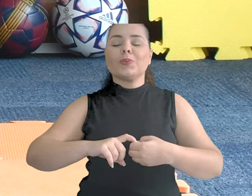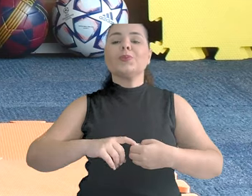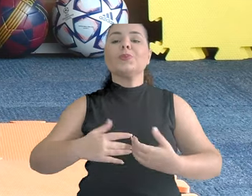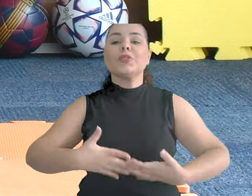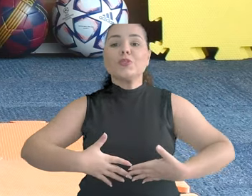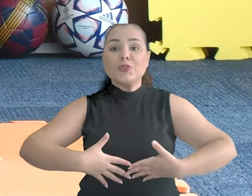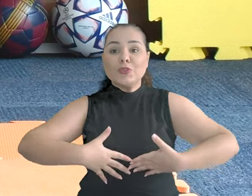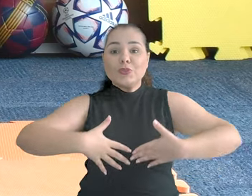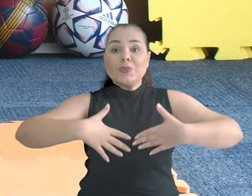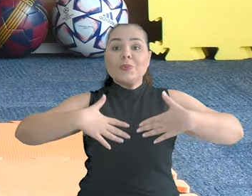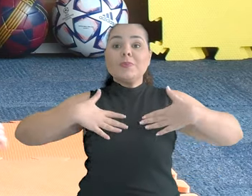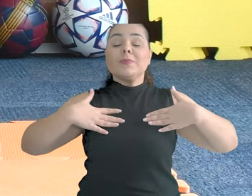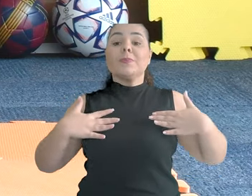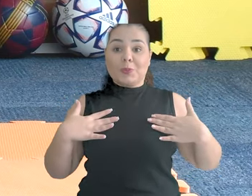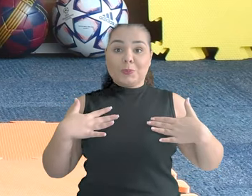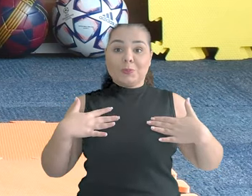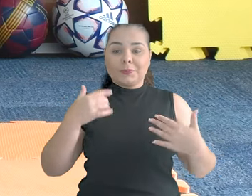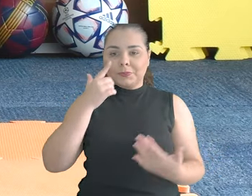Subiu.